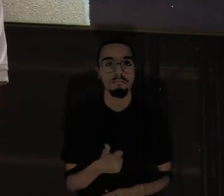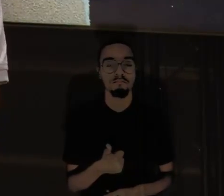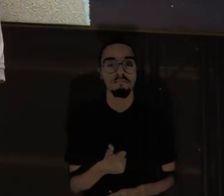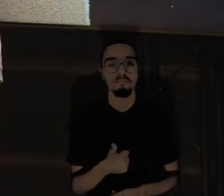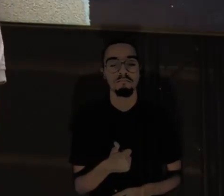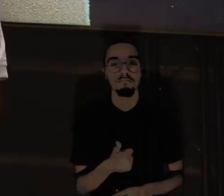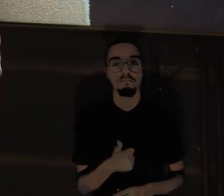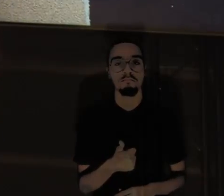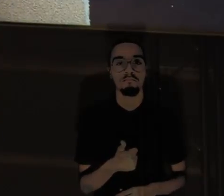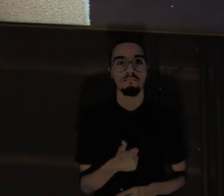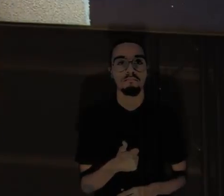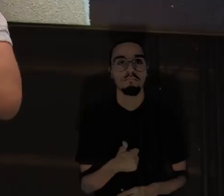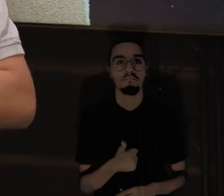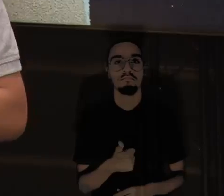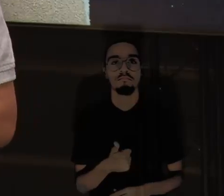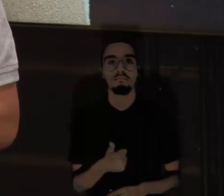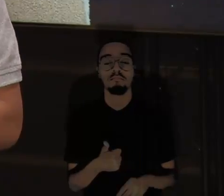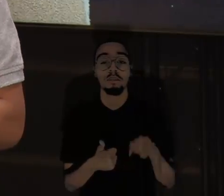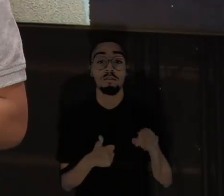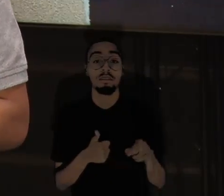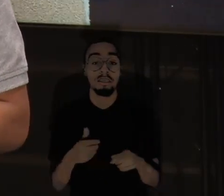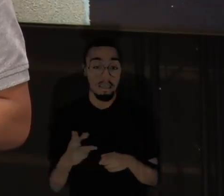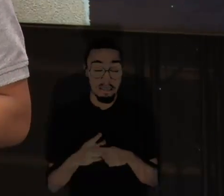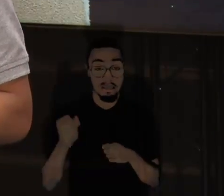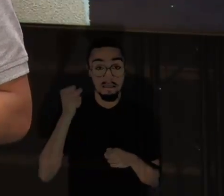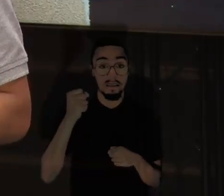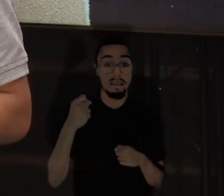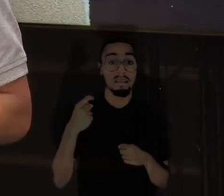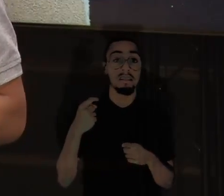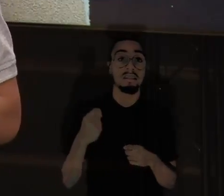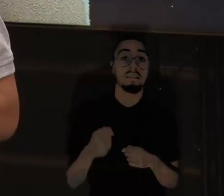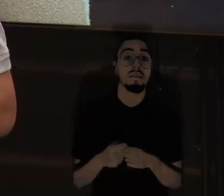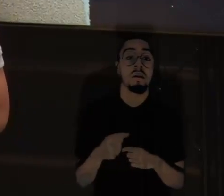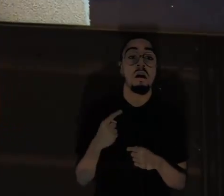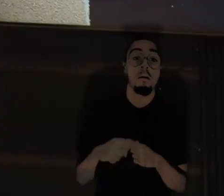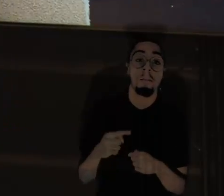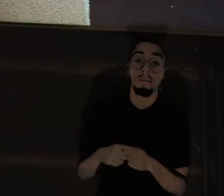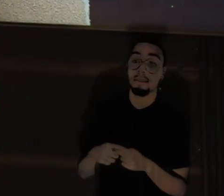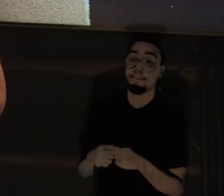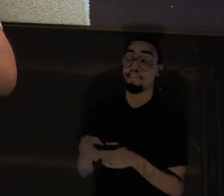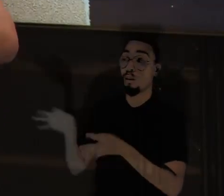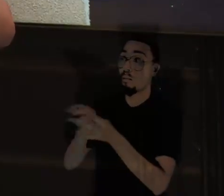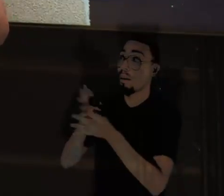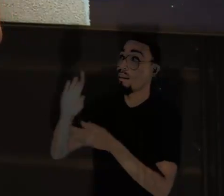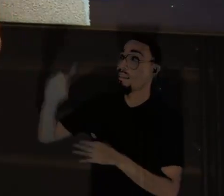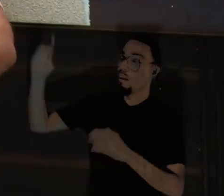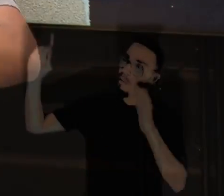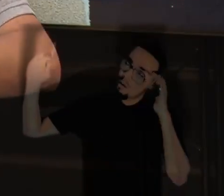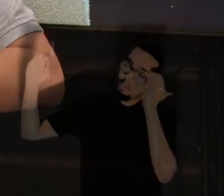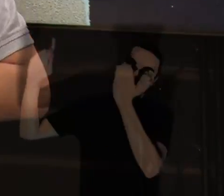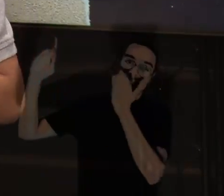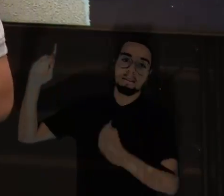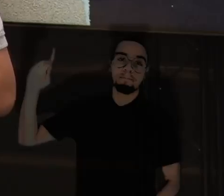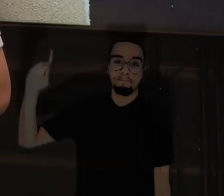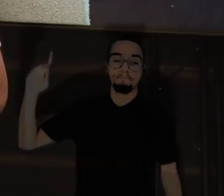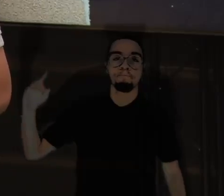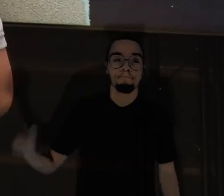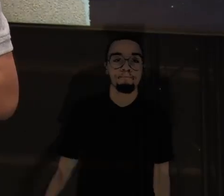quando você vive por um chamado e não pelas evidências ao seu redor. Diga comigo: viver por um